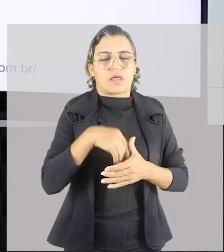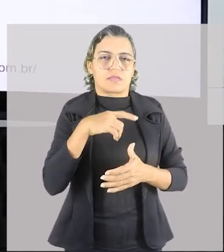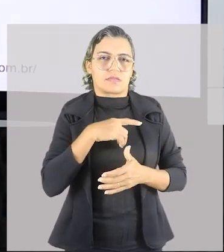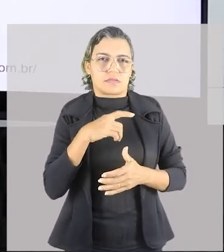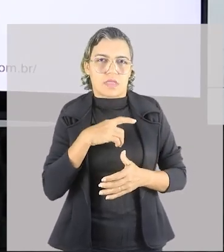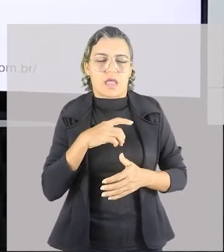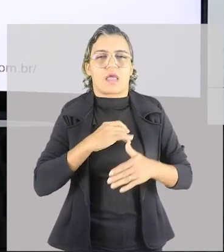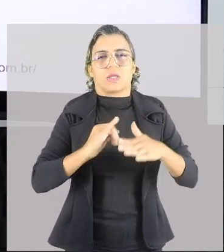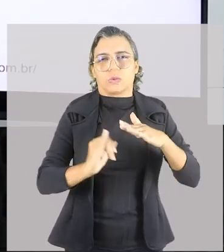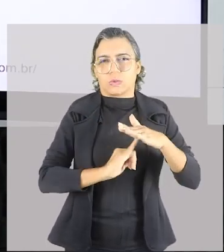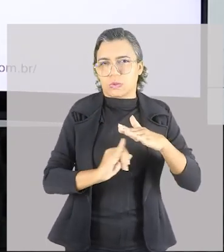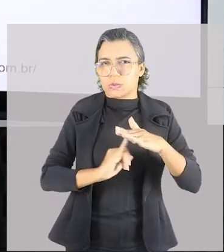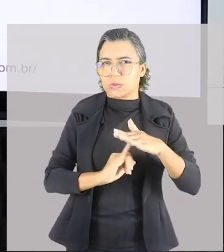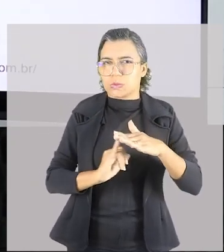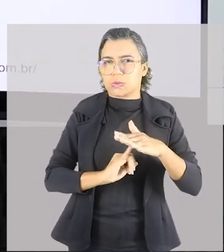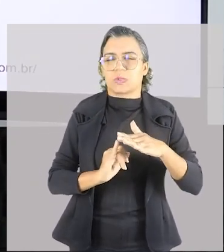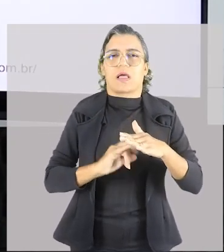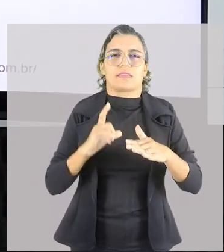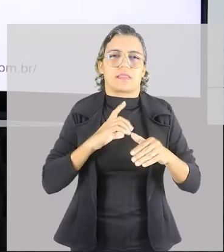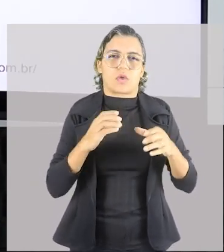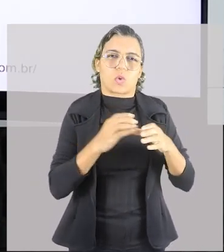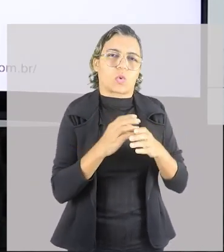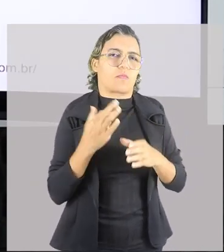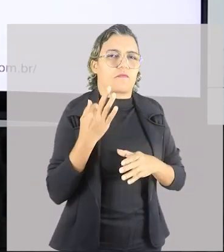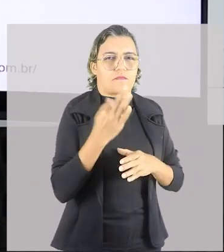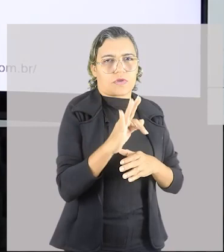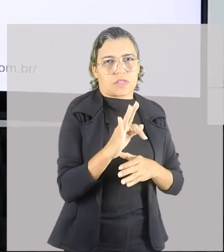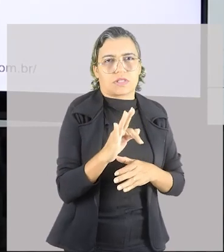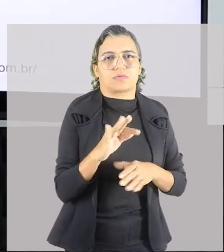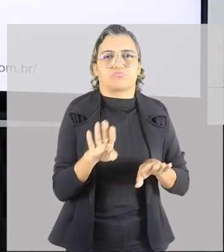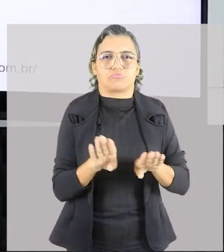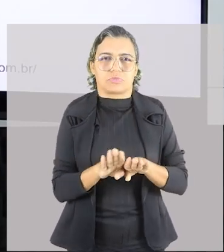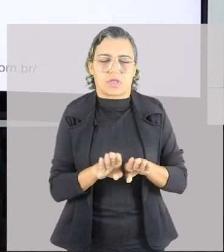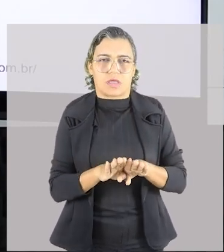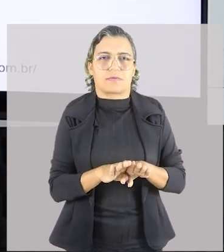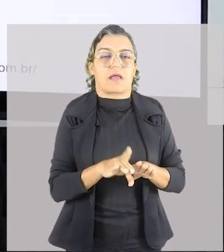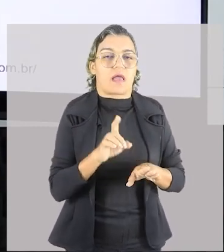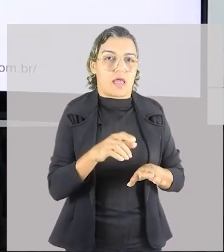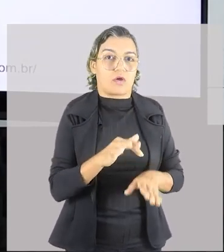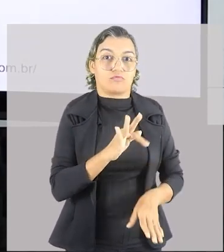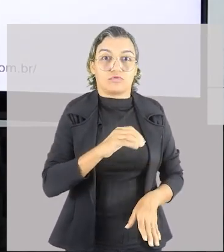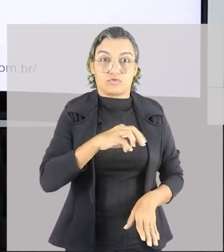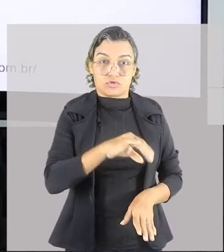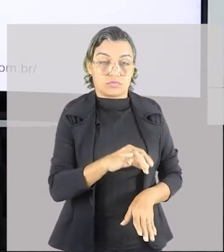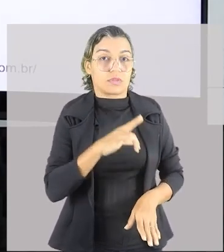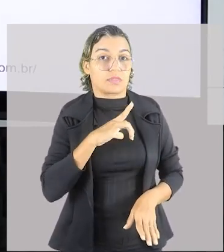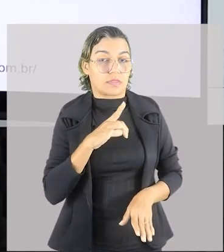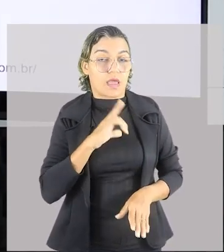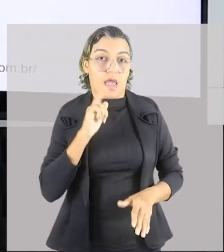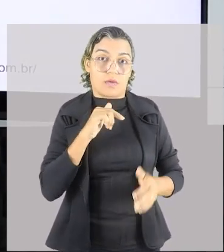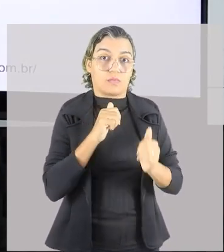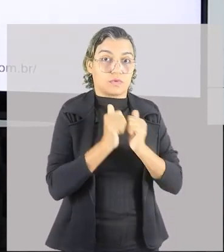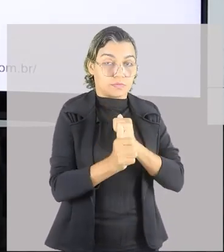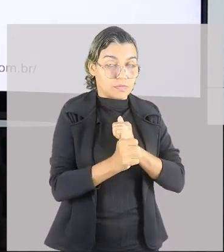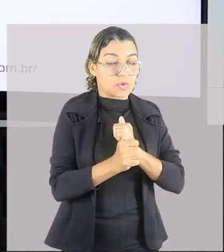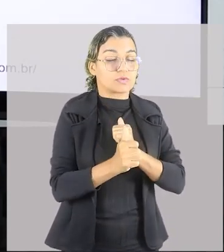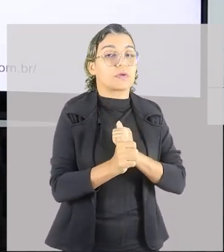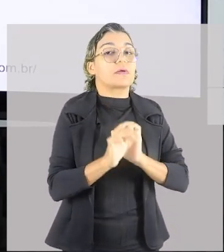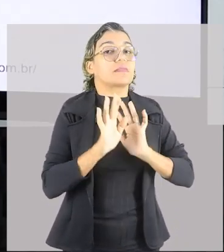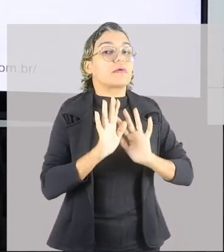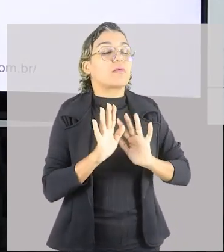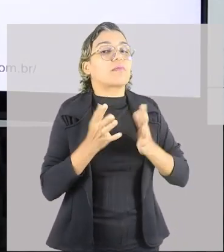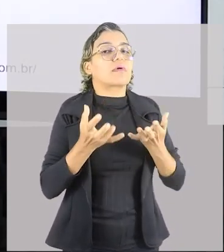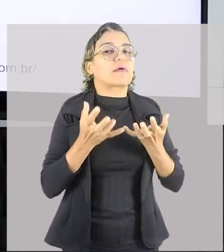sua institucionalização, com a federação, confederação, é o esporte. E aí, a gente